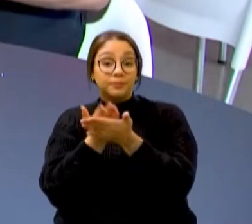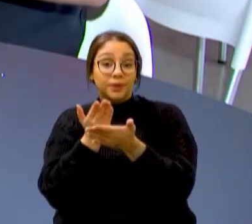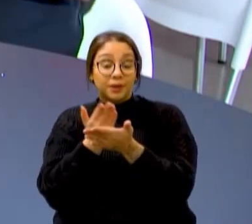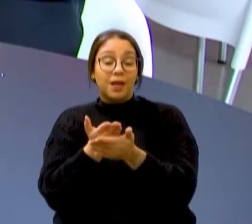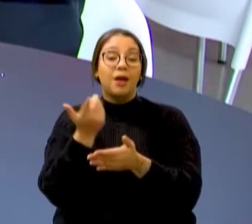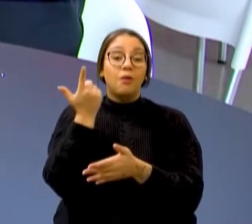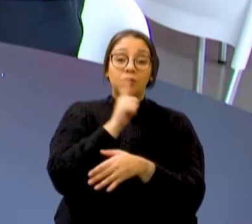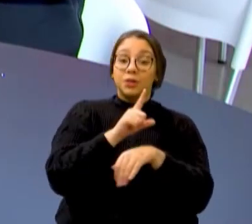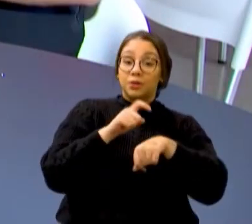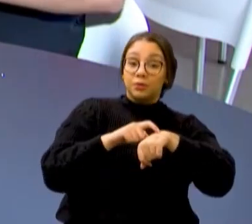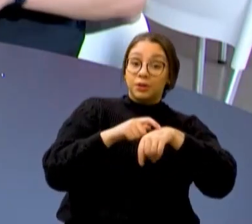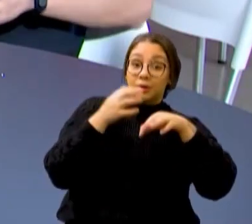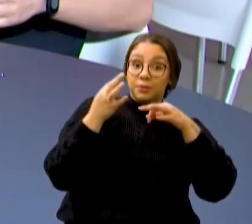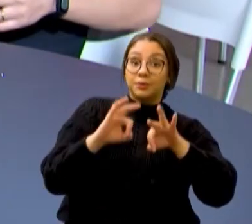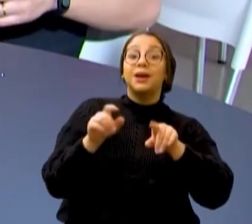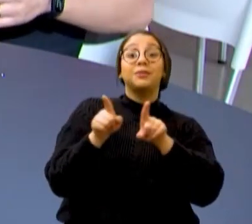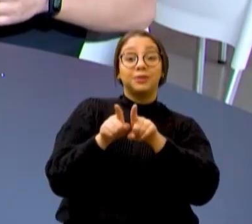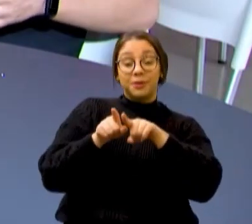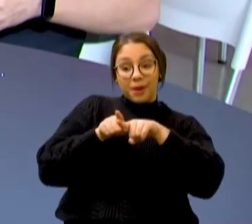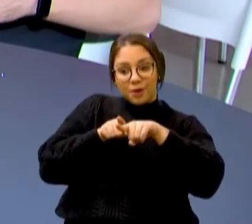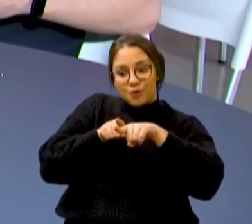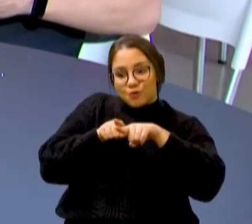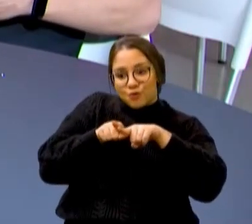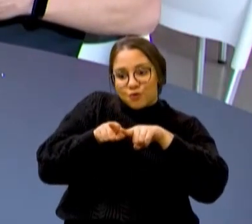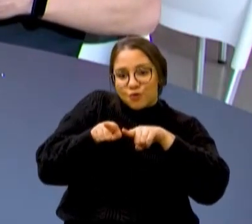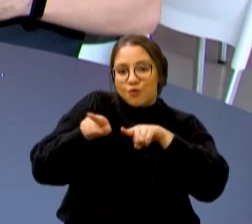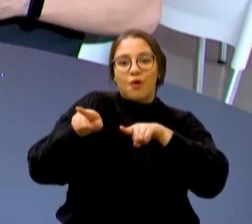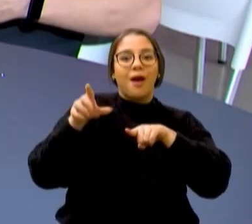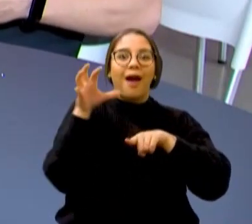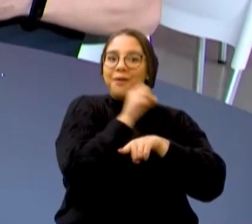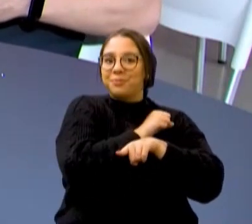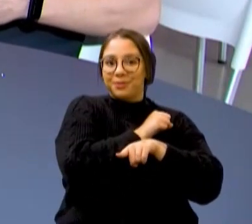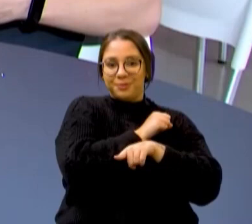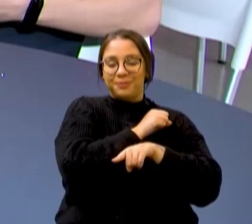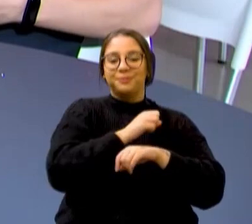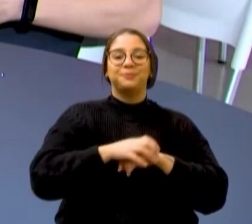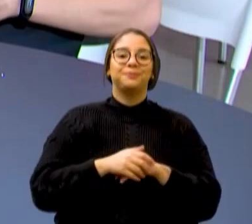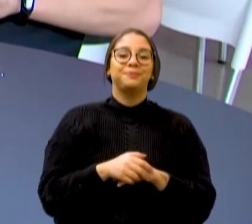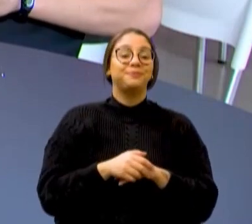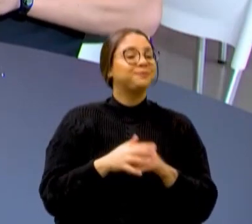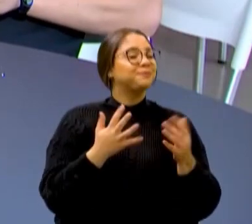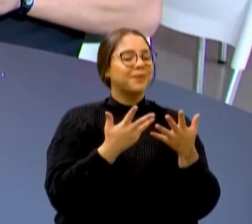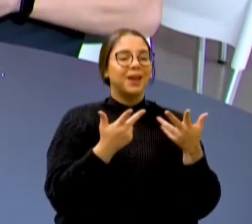conseguem estudar, se conseguem o tempo adequado, passam até o jovem em muito pouco tempo.